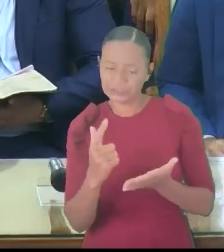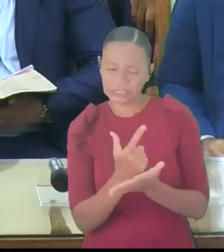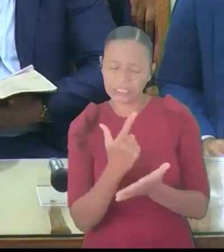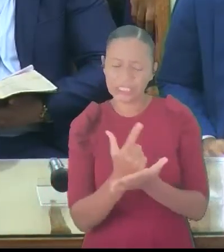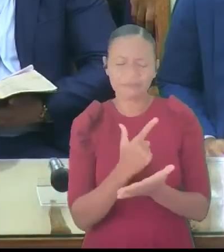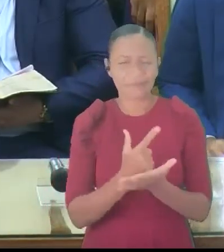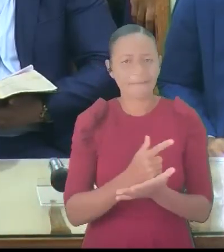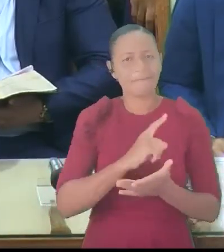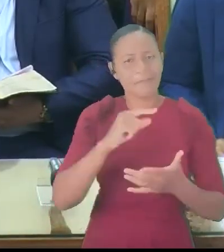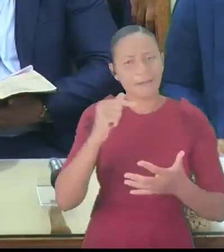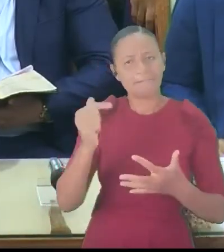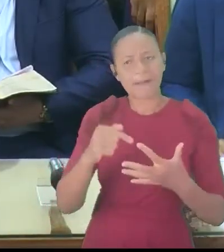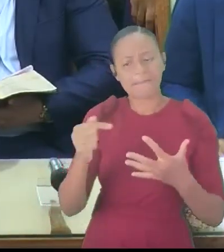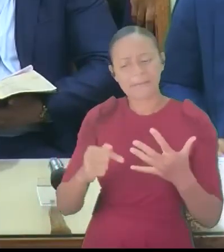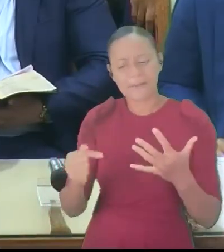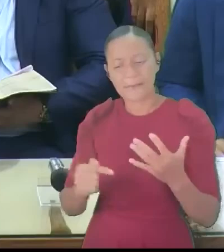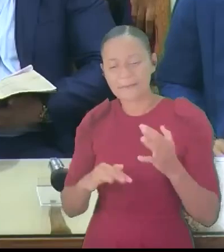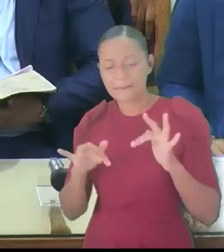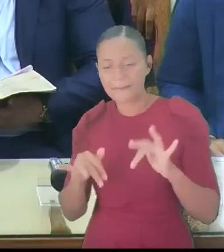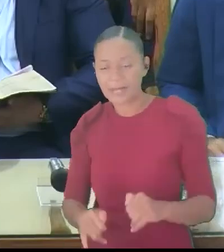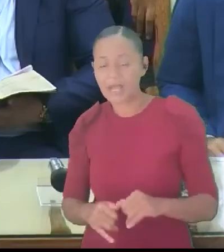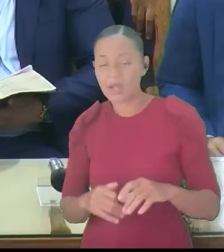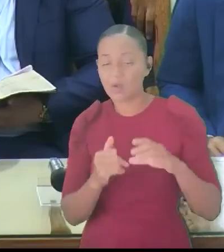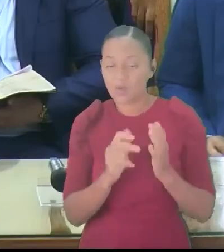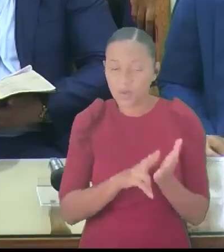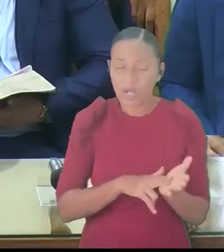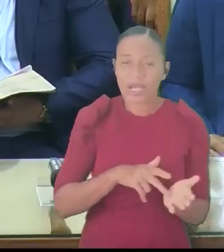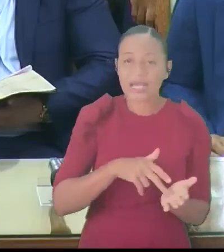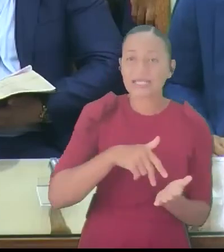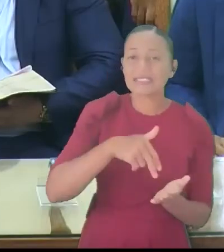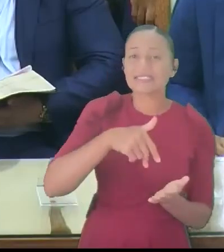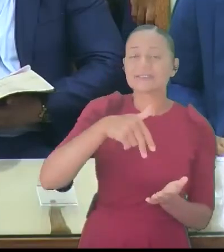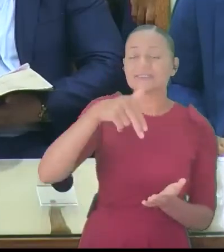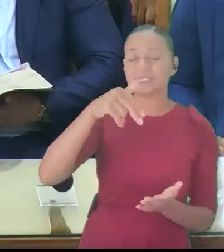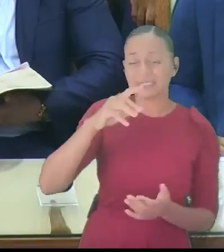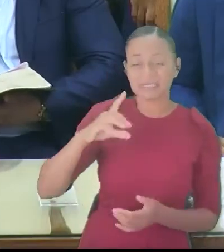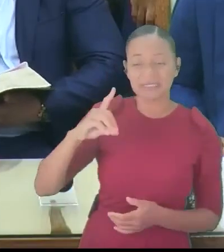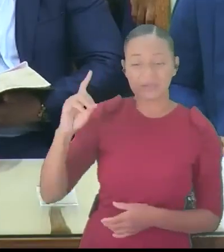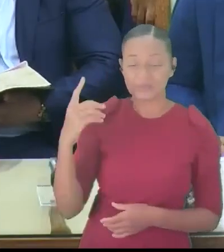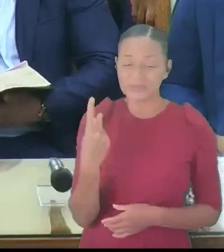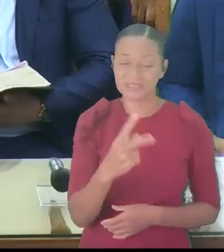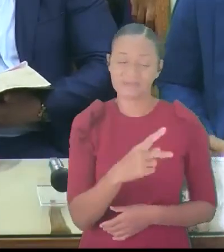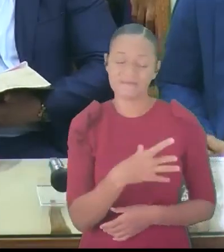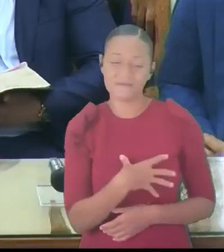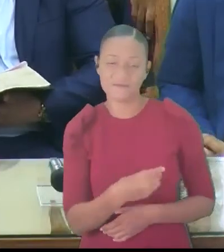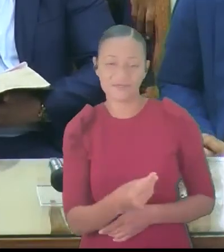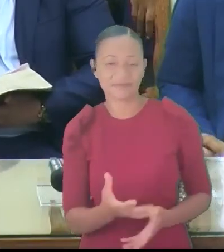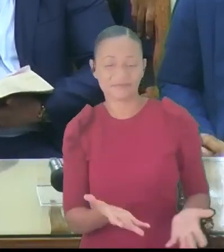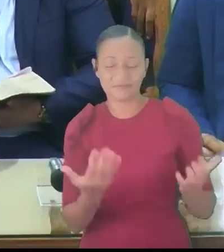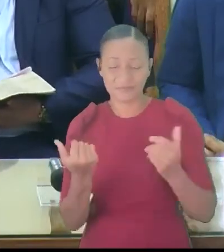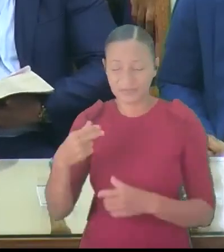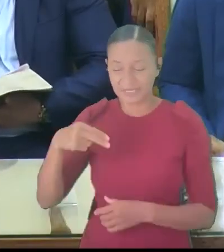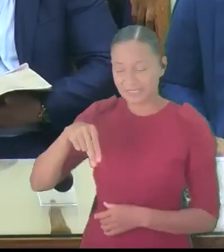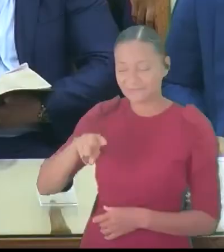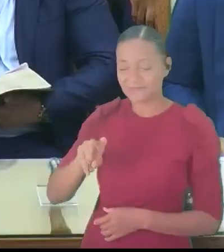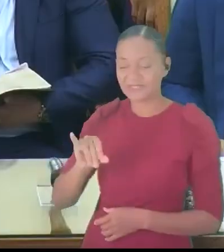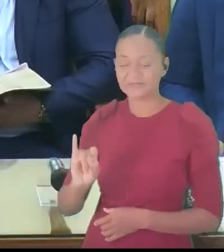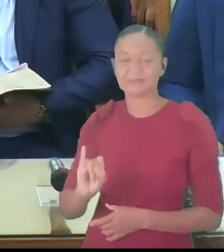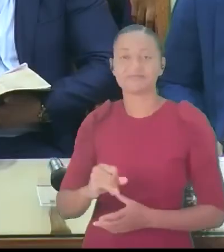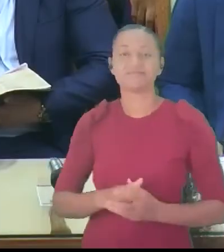tanta coisa. Aí no fim ele diz: ressuscitando Deus a seu Filho. Agora vamos ver na NVI, por favor.